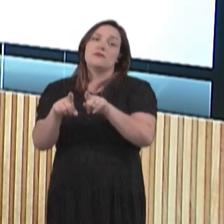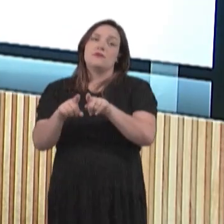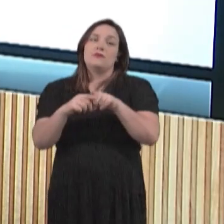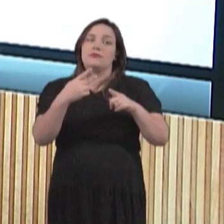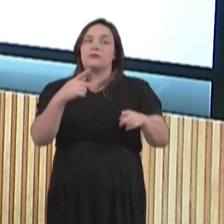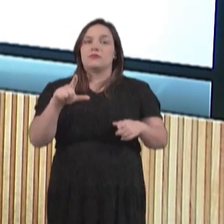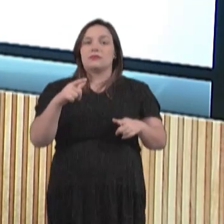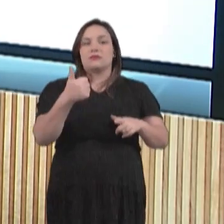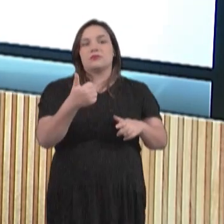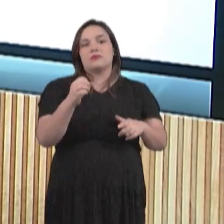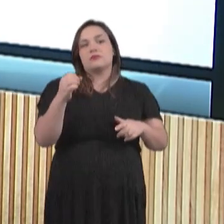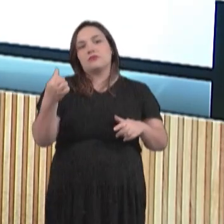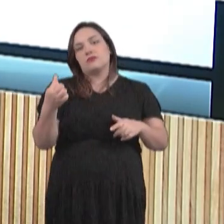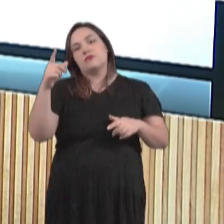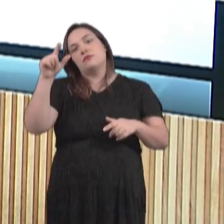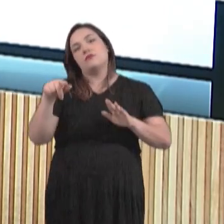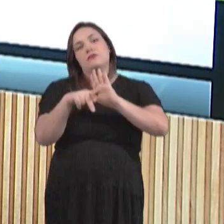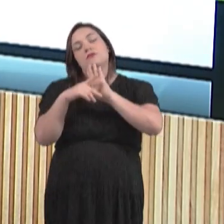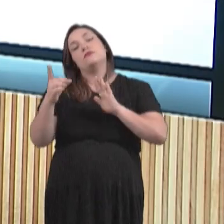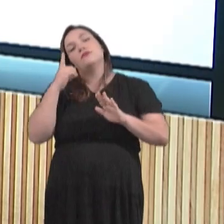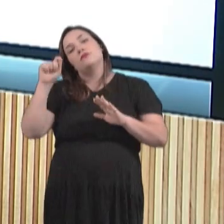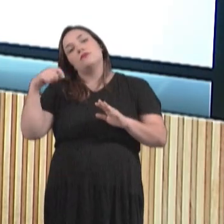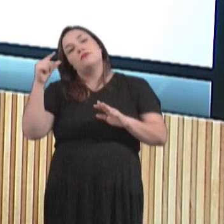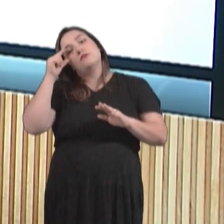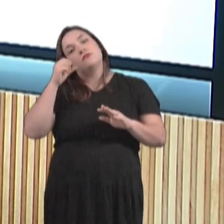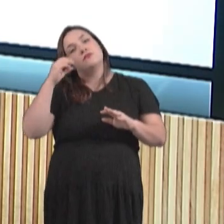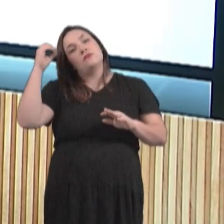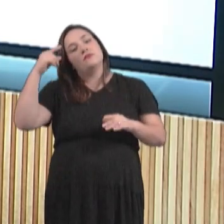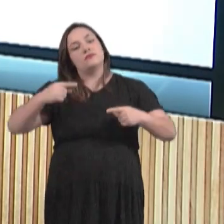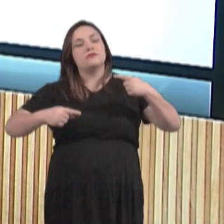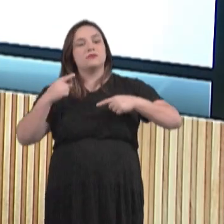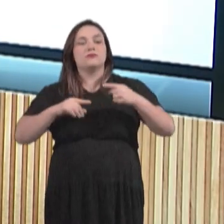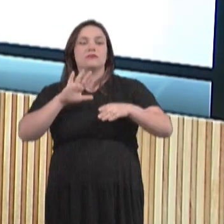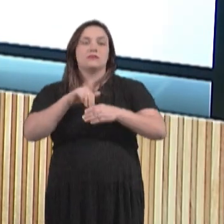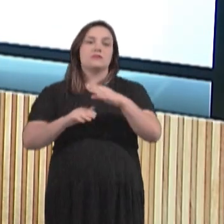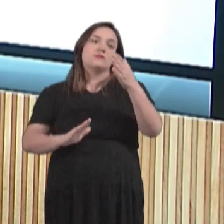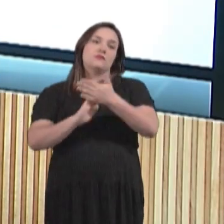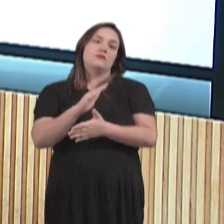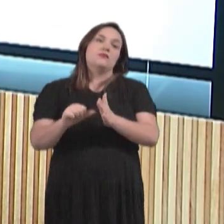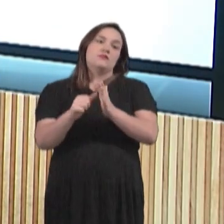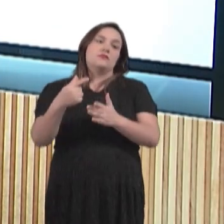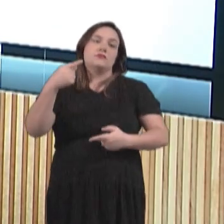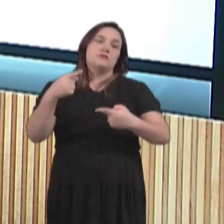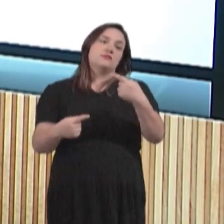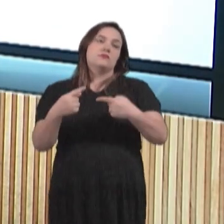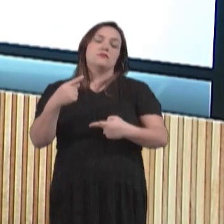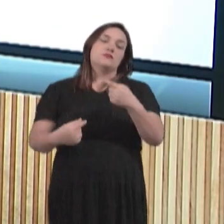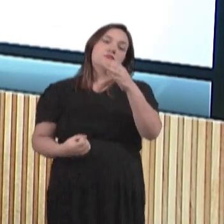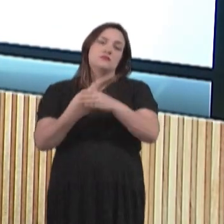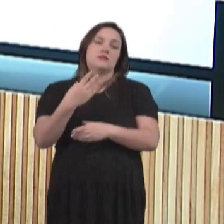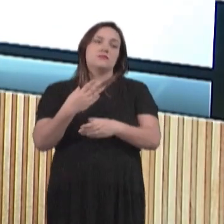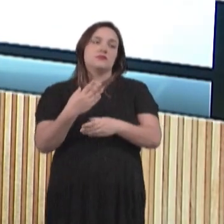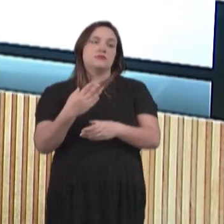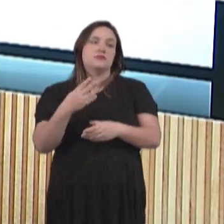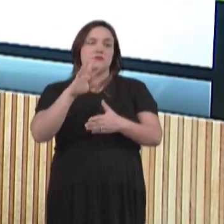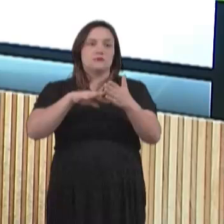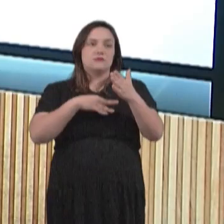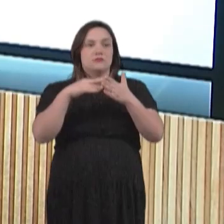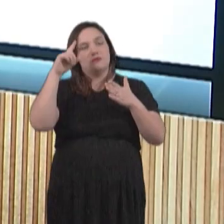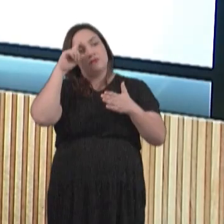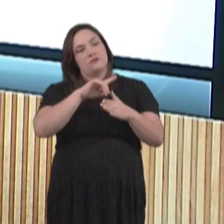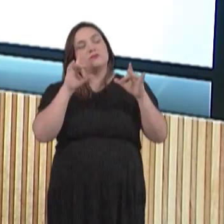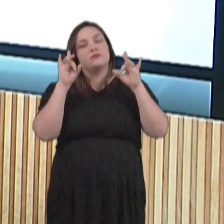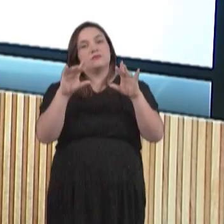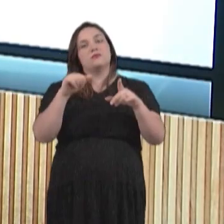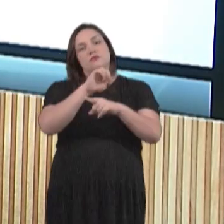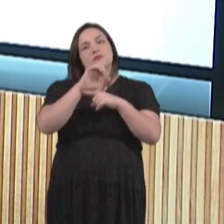número 106, o autor é o deputado Pedro Oceano Neto, matéria discutida, votada e aprovada em primeira discussão, que inclui no calendário oficial de eventos